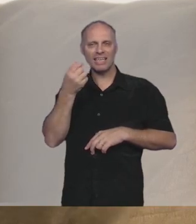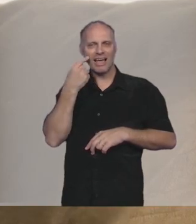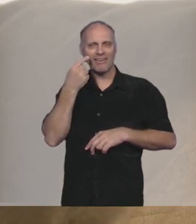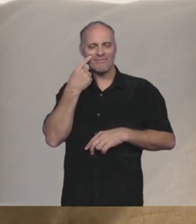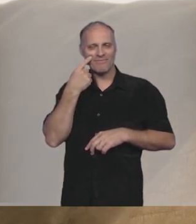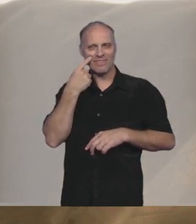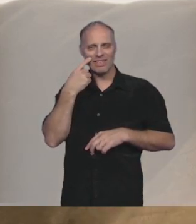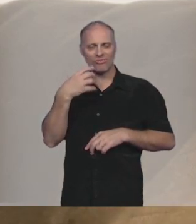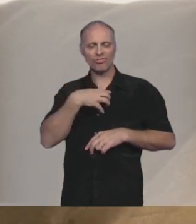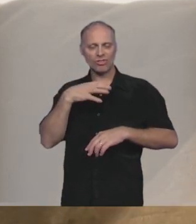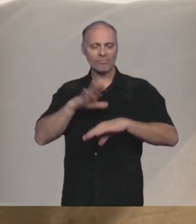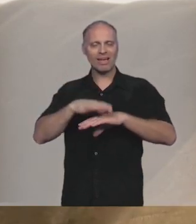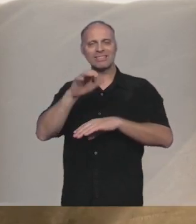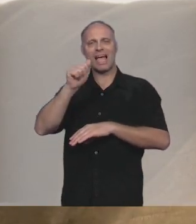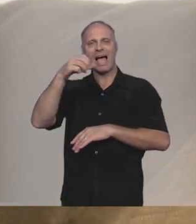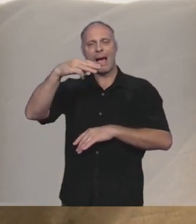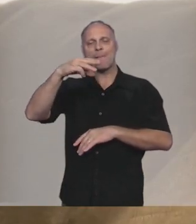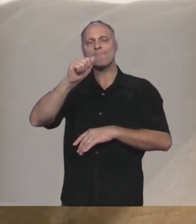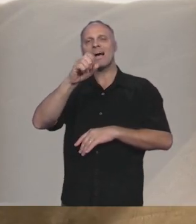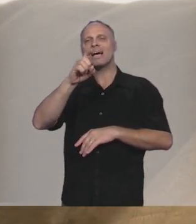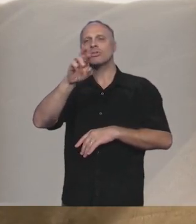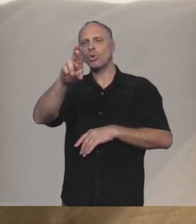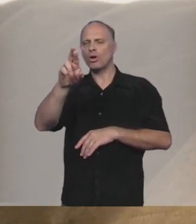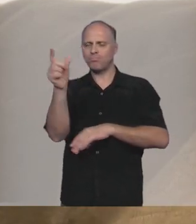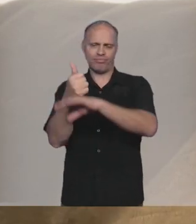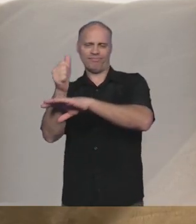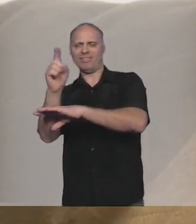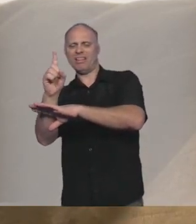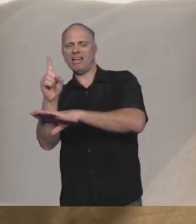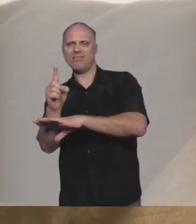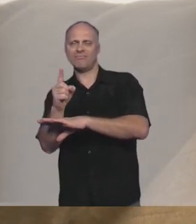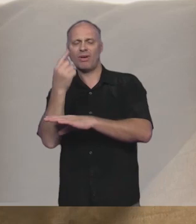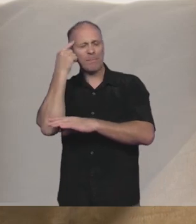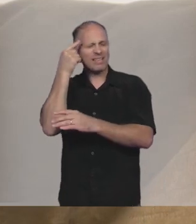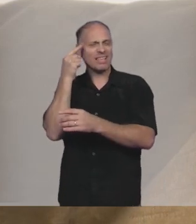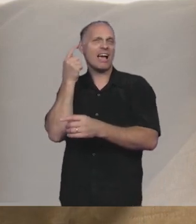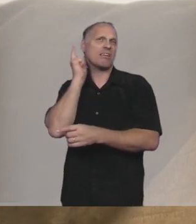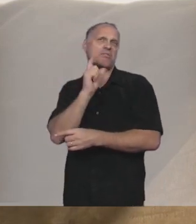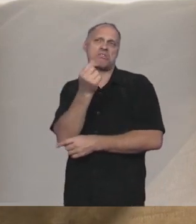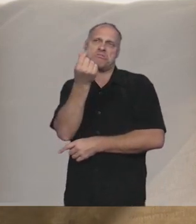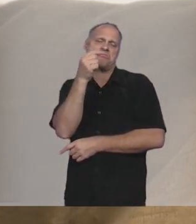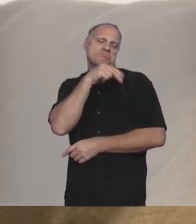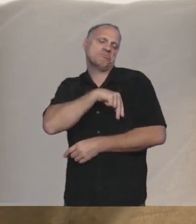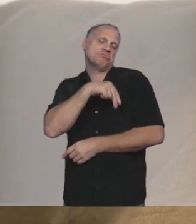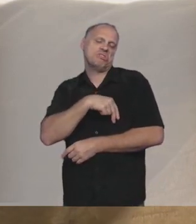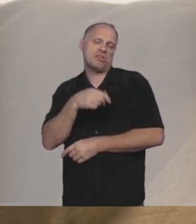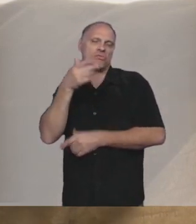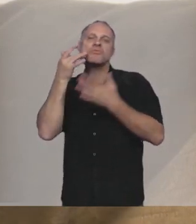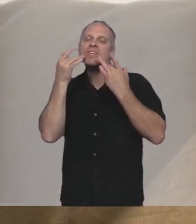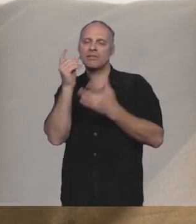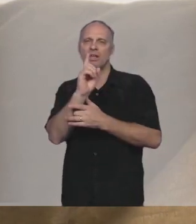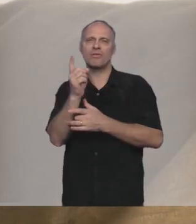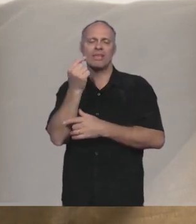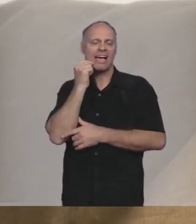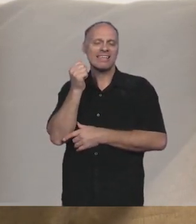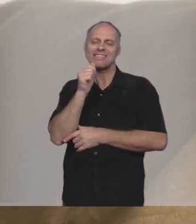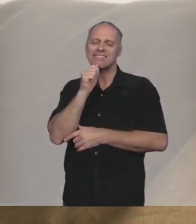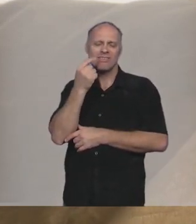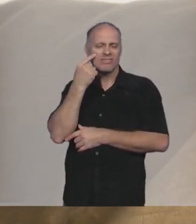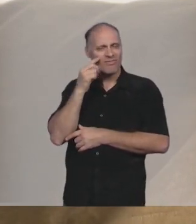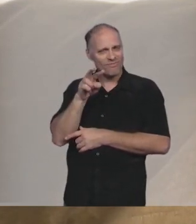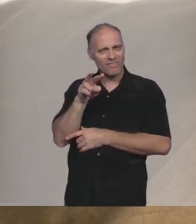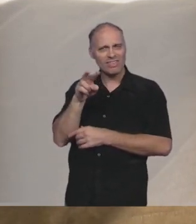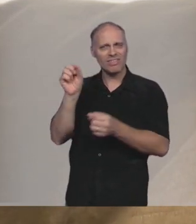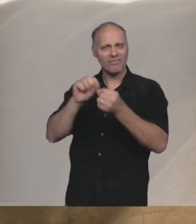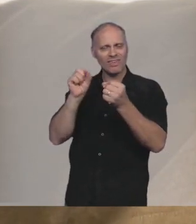de forma amadora com o teatro. Nunca almejei ganhar dinheiro, assim. De quando eu via a impossibilidade